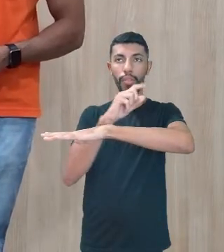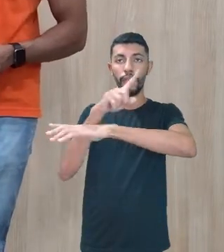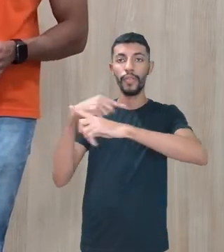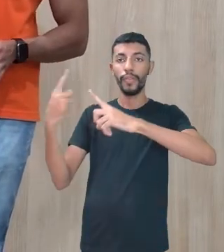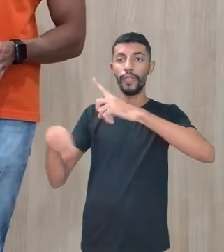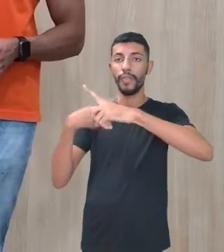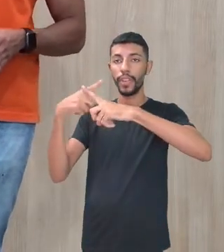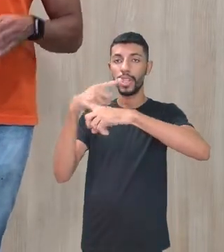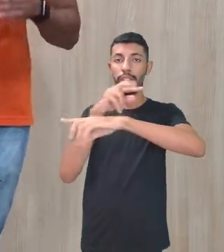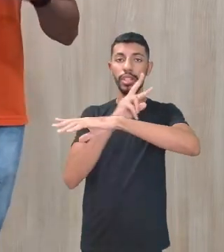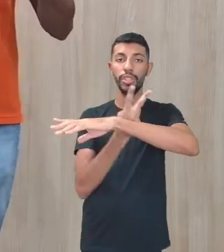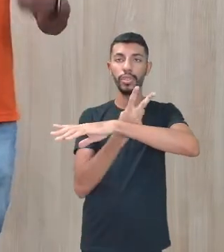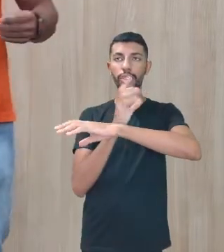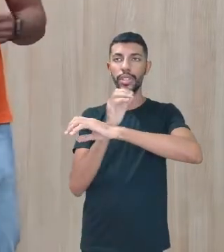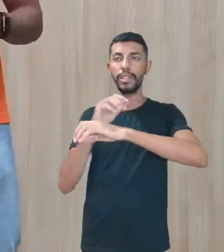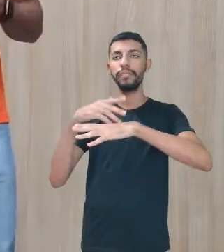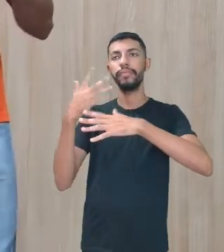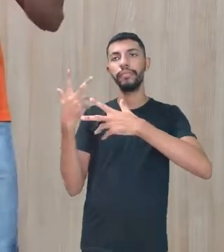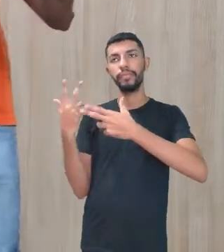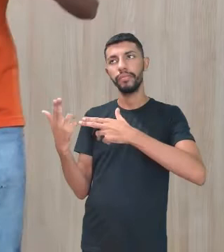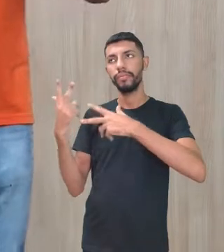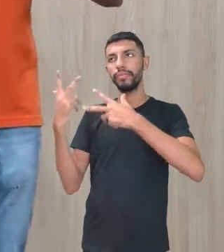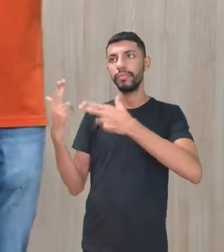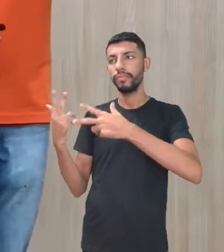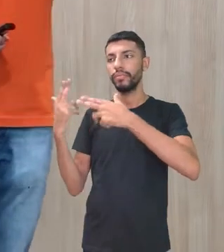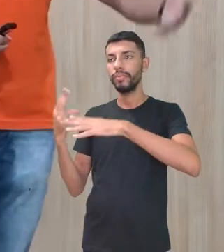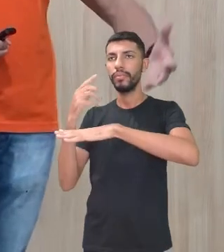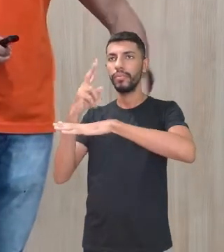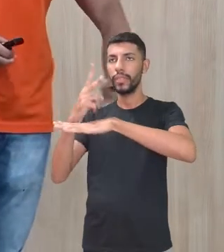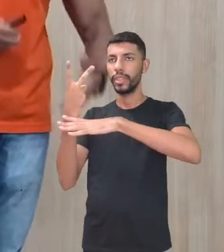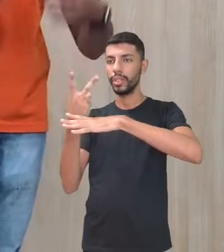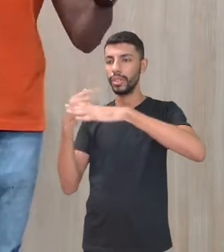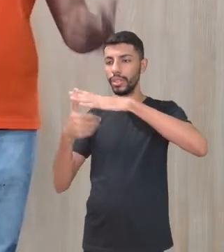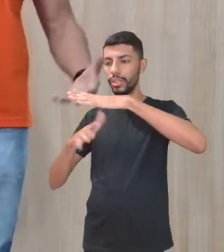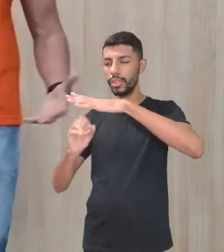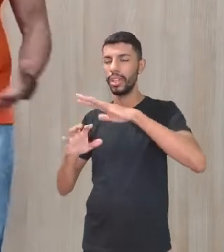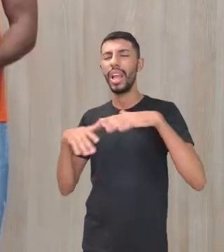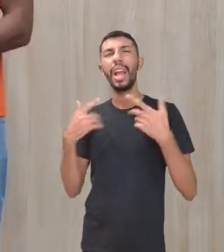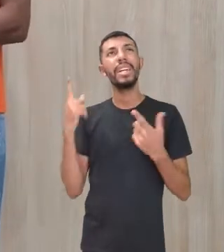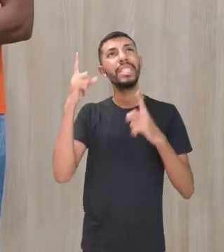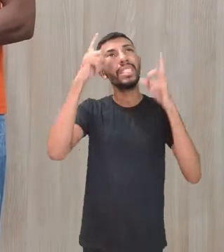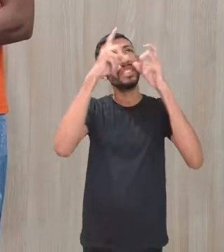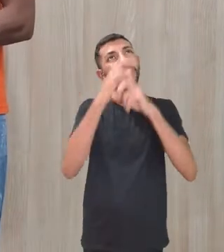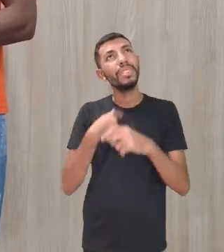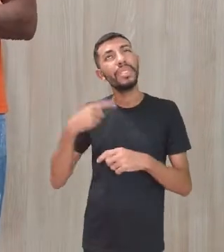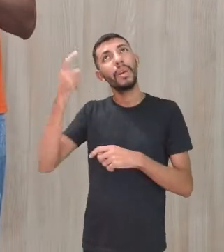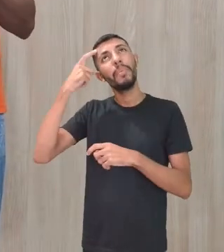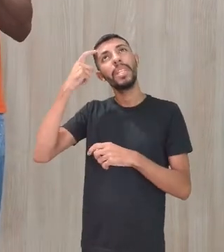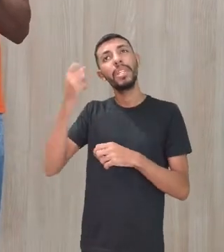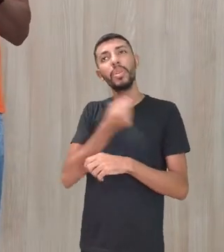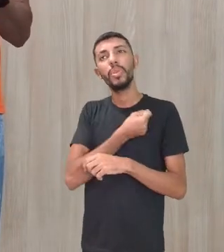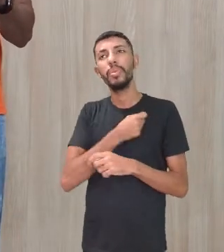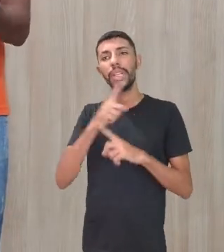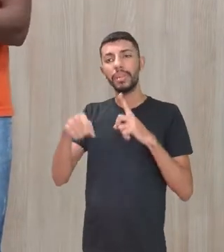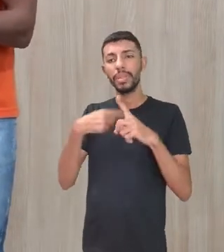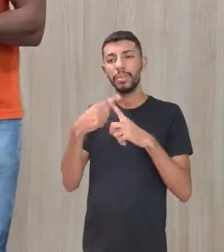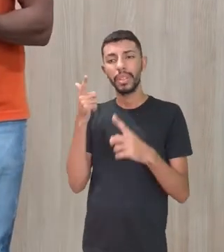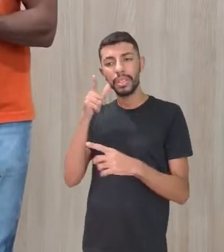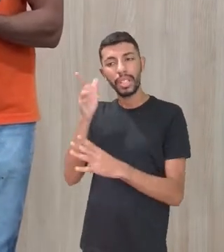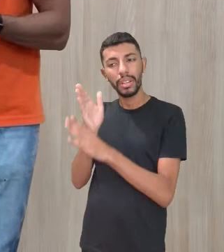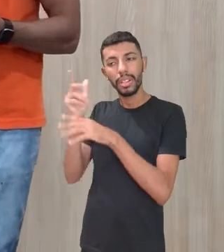Equivalentes. Pô, Pedro, vai ficar difícil eu ficar pensando no número que multiplicado encontre o outro. Mas você pode fazer a